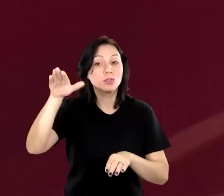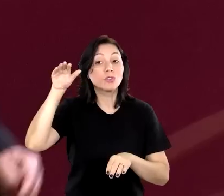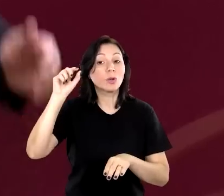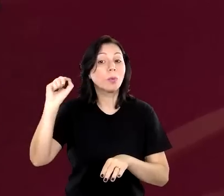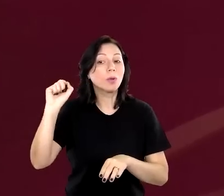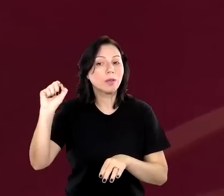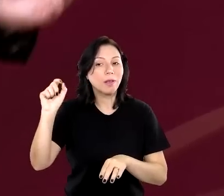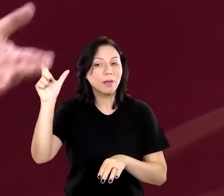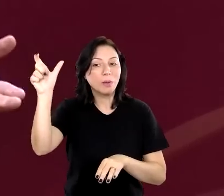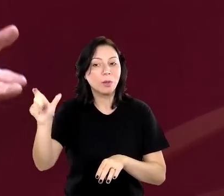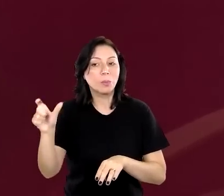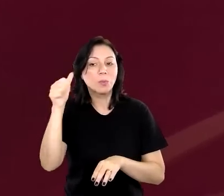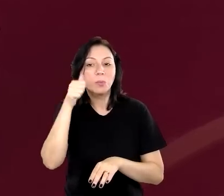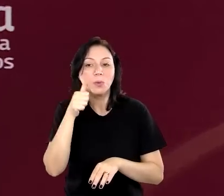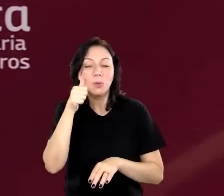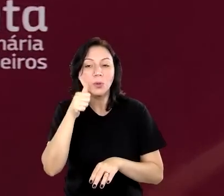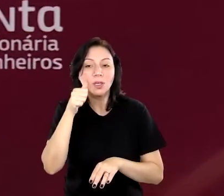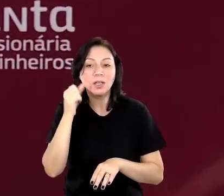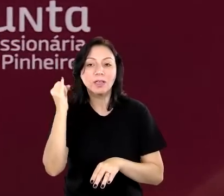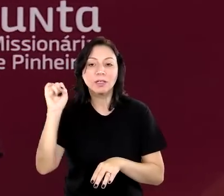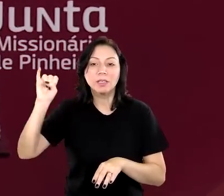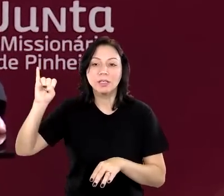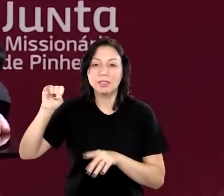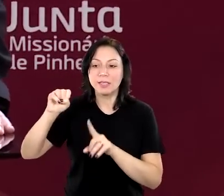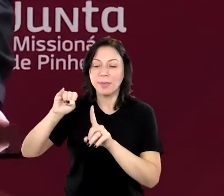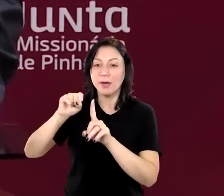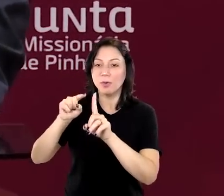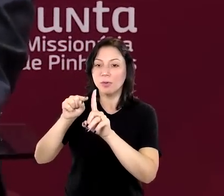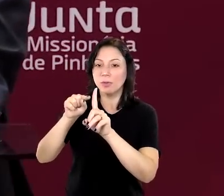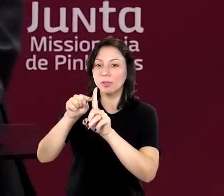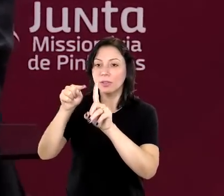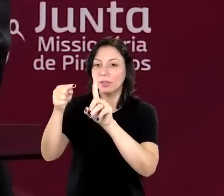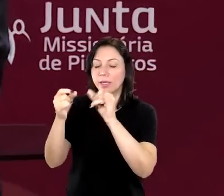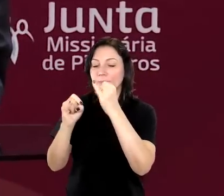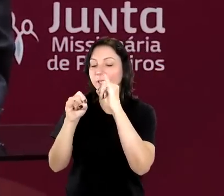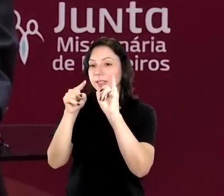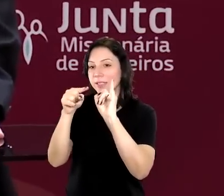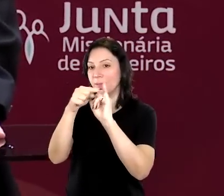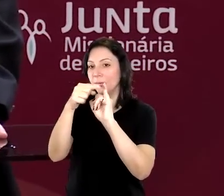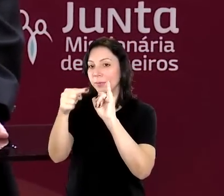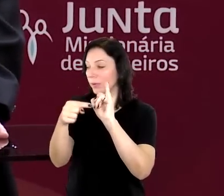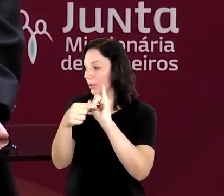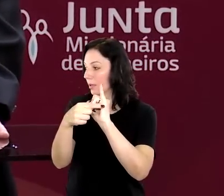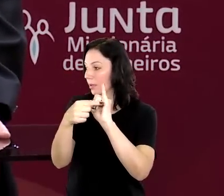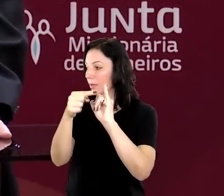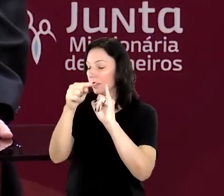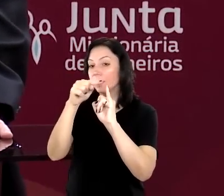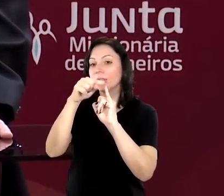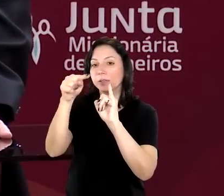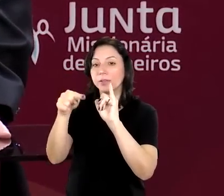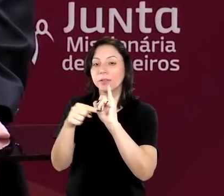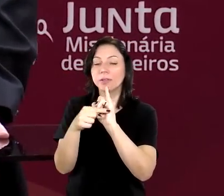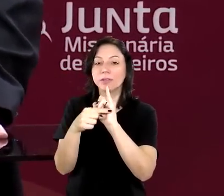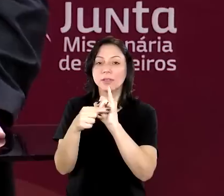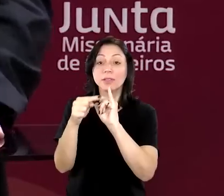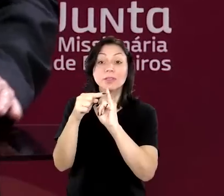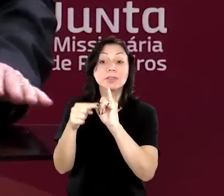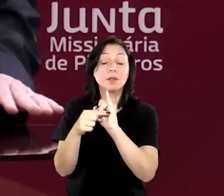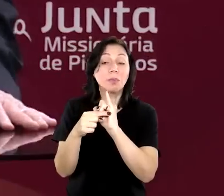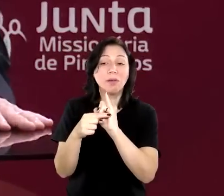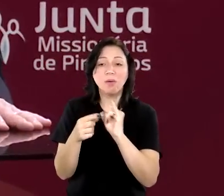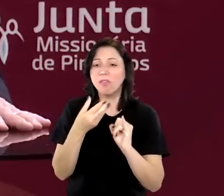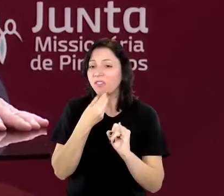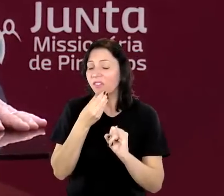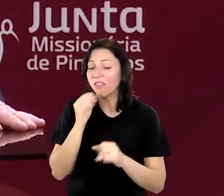que não poderia mais ter filhos. Deus chama Samuel ainda antes dos 12 anos, mas Deus